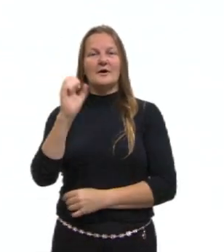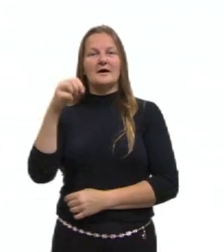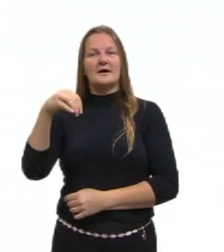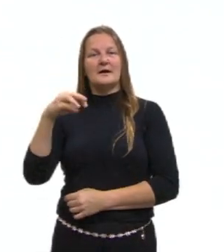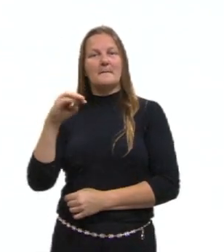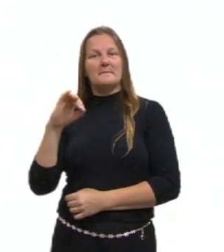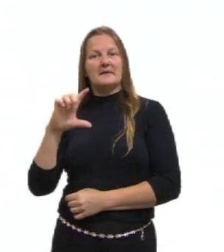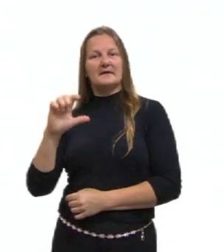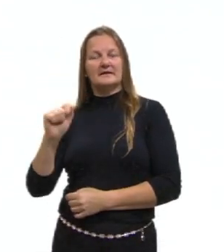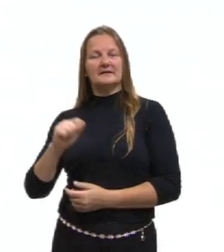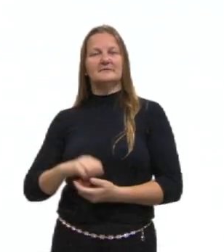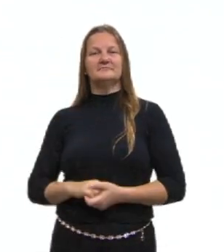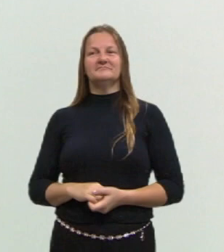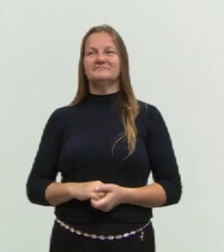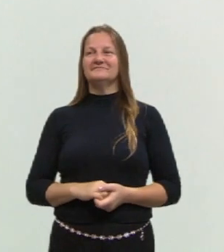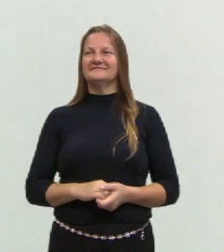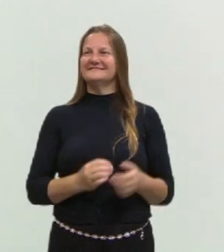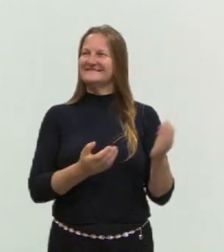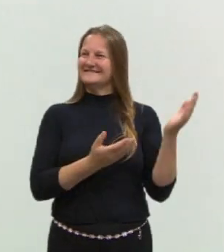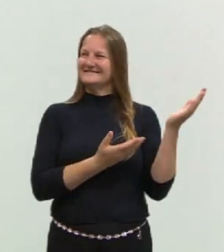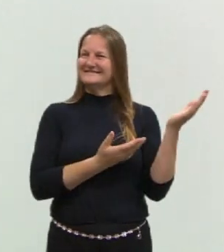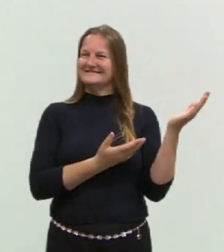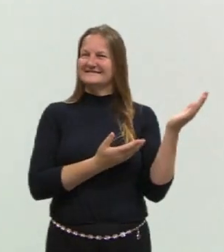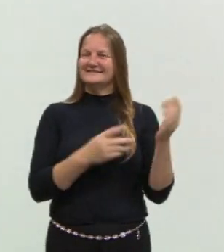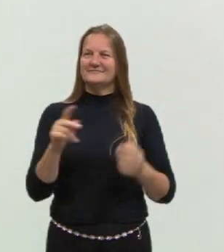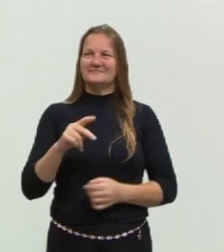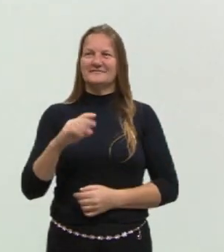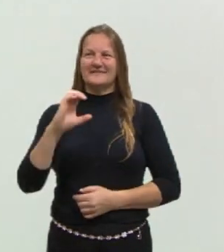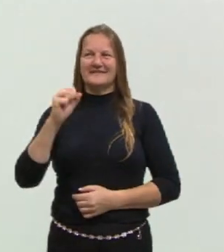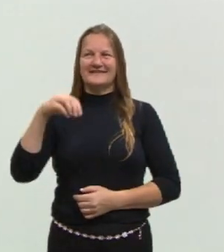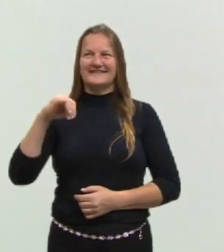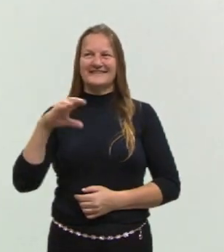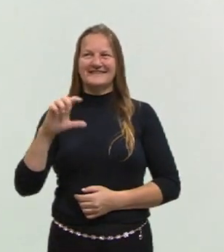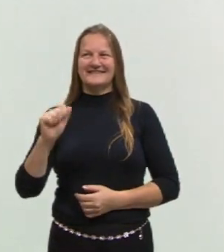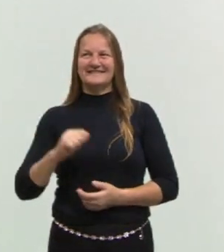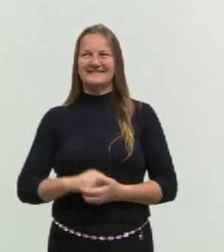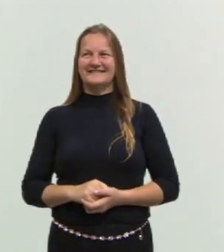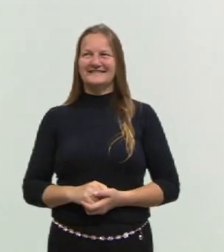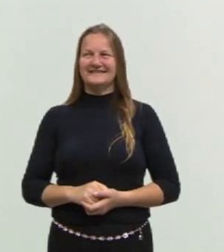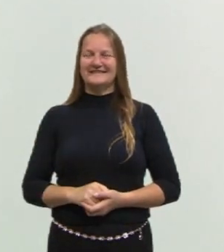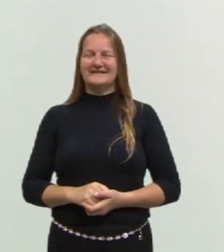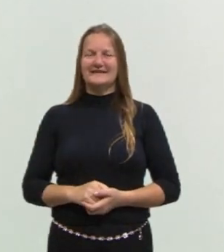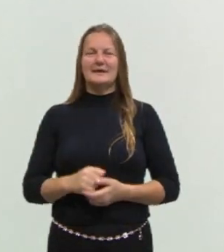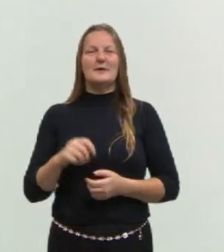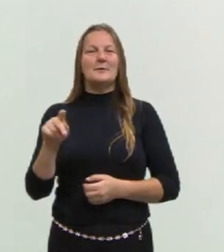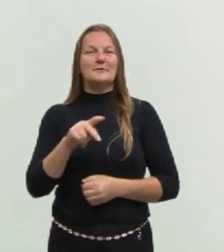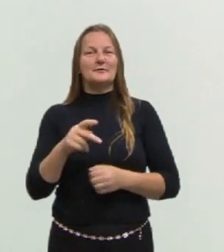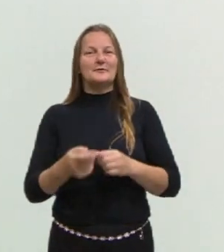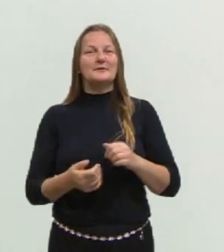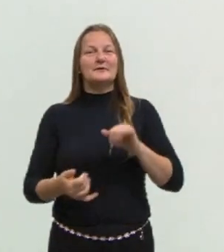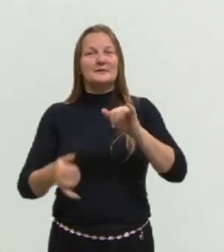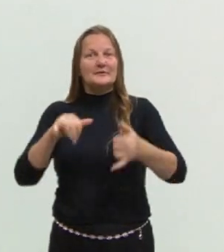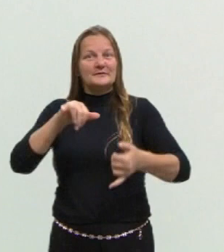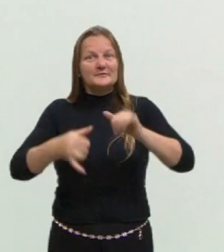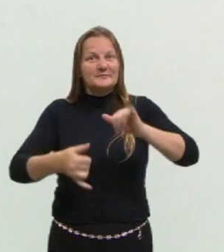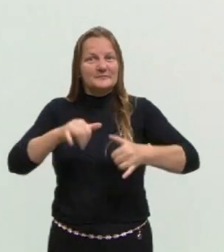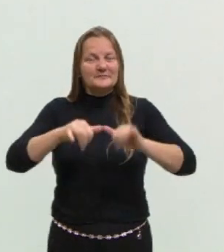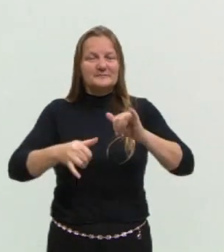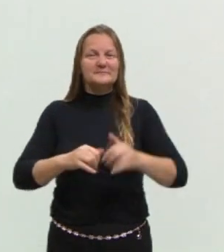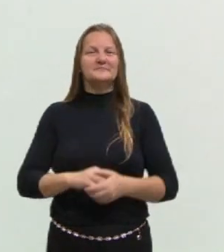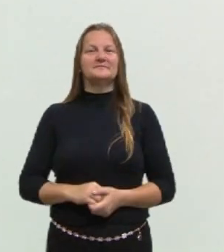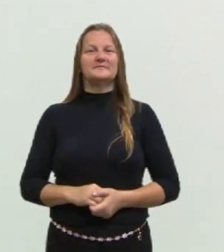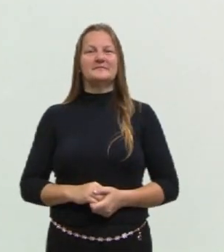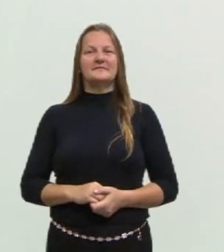Grandini. Olá, pessoal. Bom, como a professora Larissa disse, sou a professora Camila Grandini, sou professora de